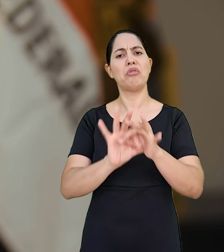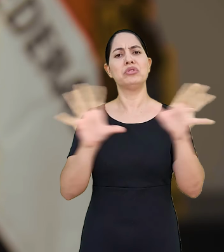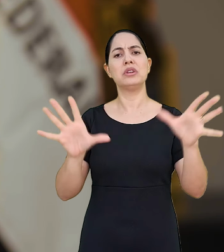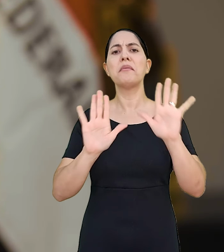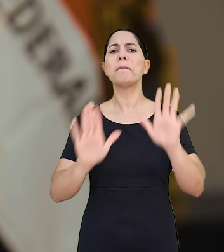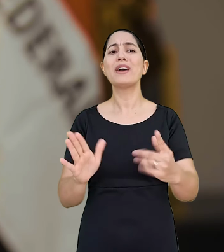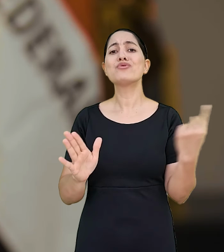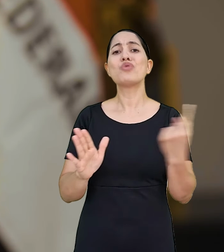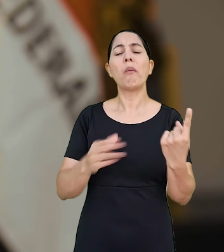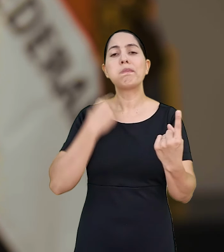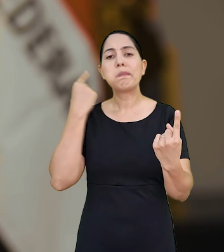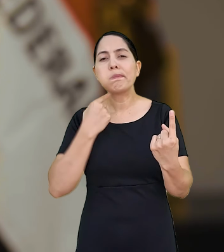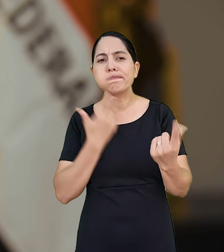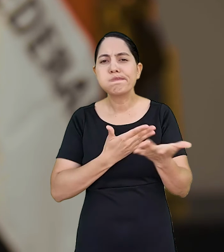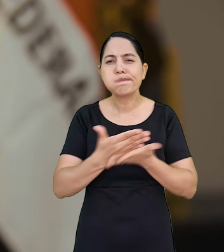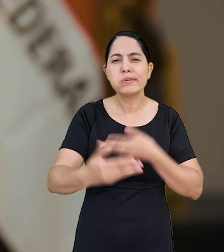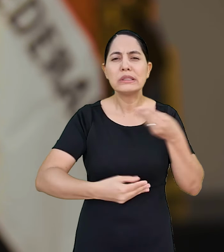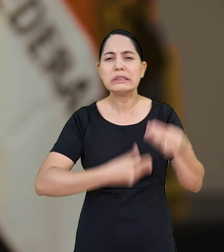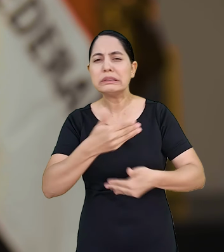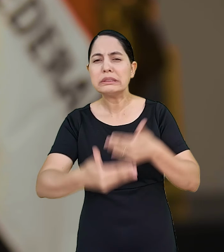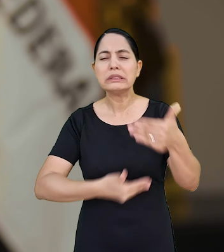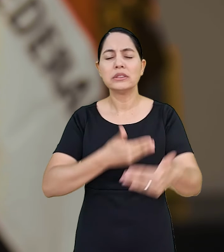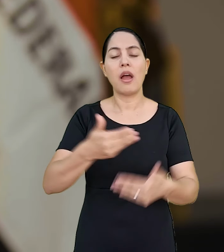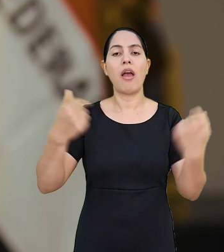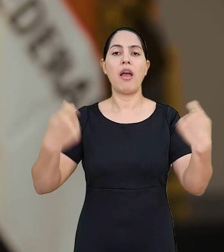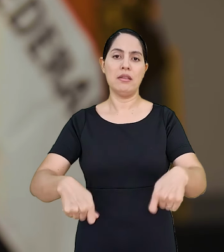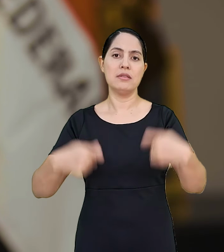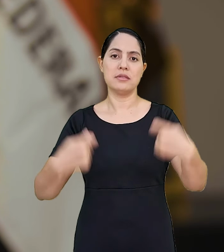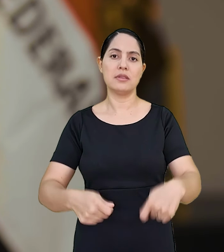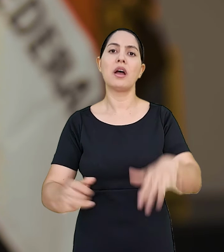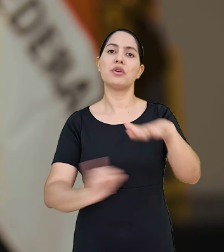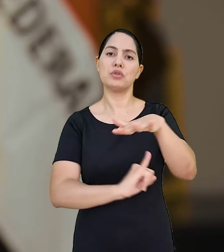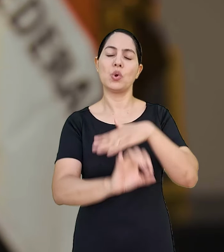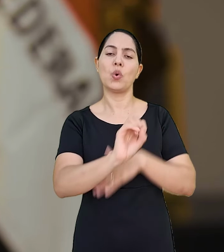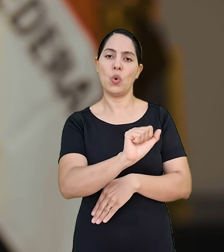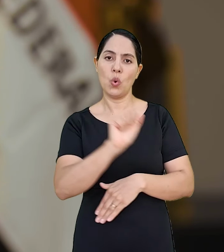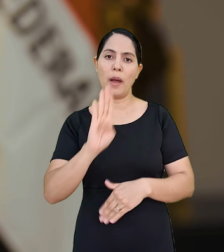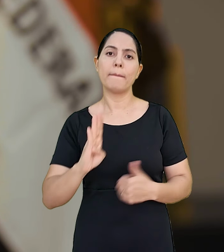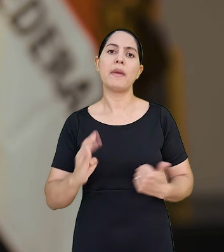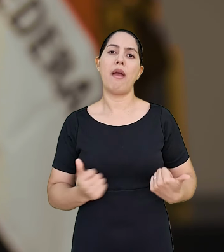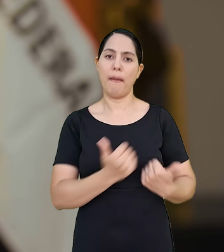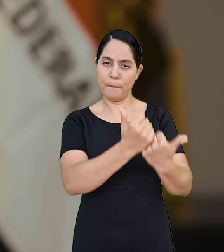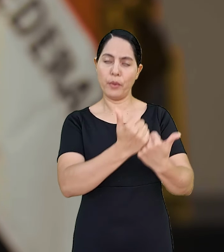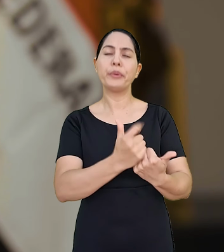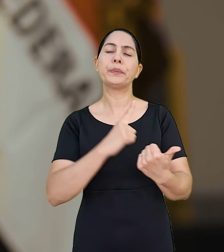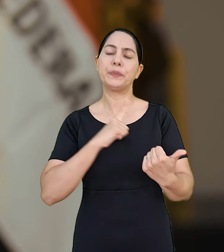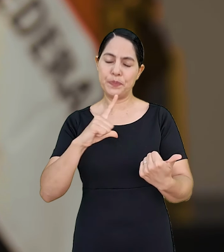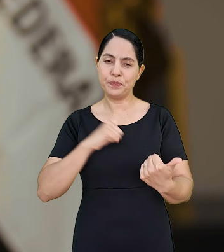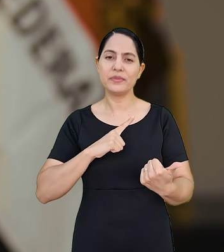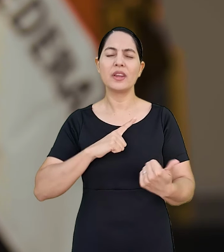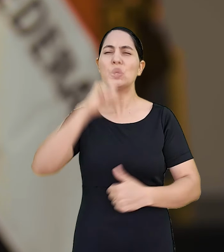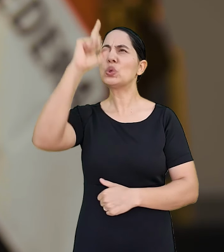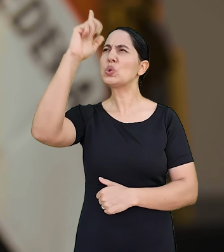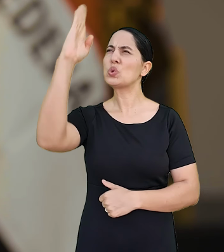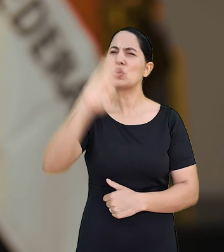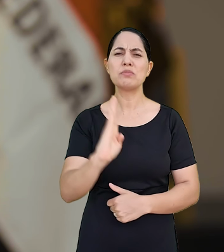você alce um voo solo, você precisa também se amparar da sua instituição. A Ordem tem instalado por todo o